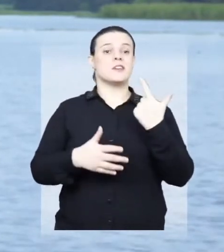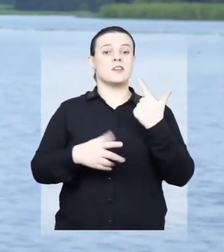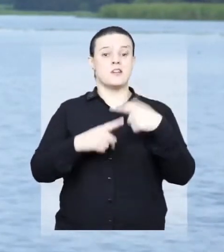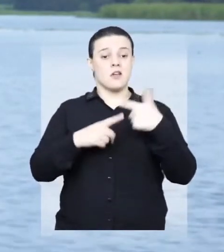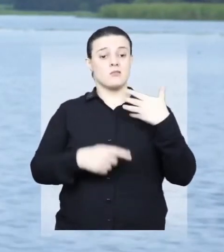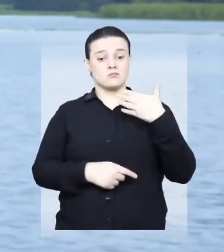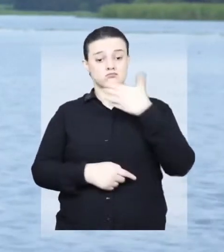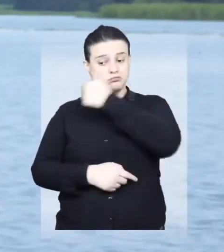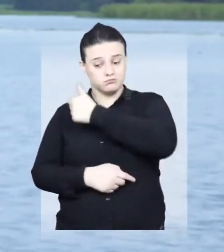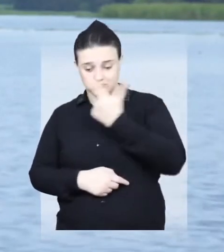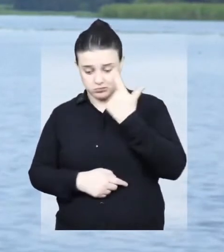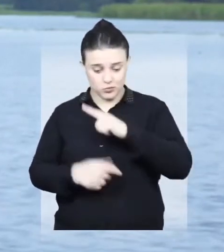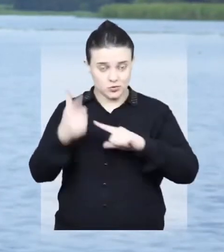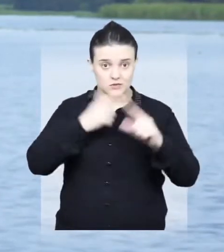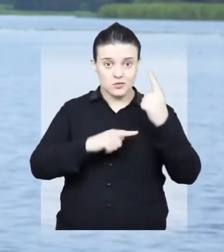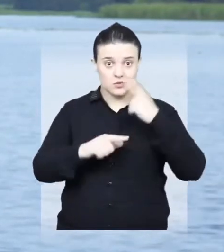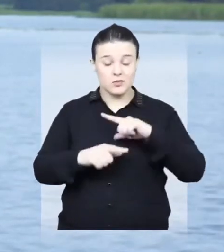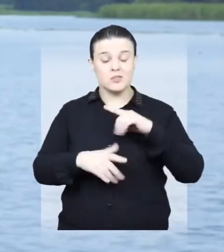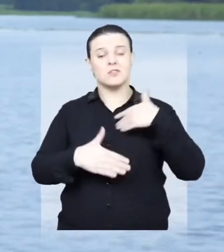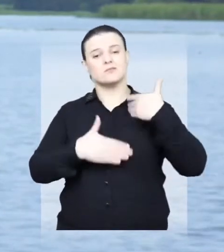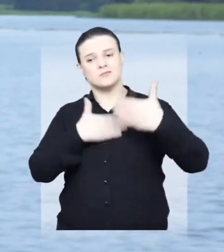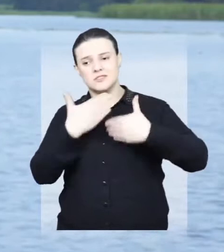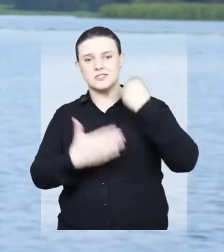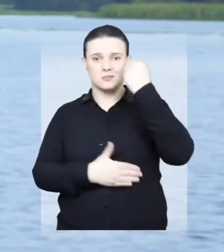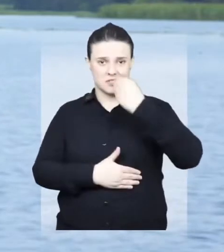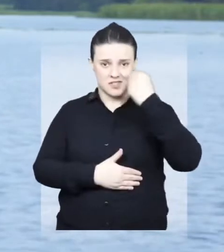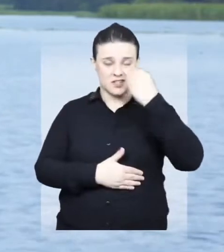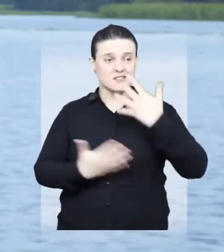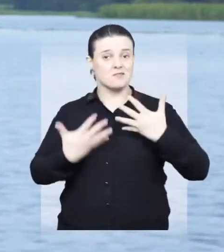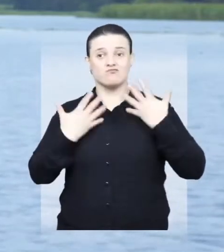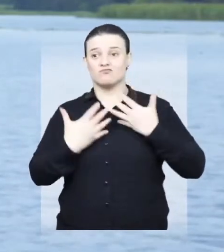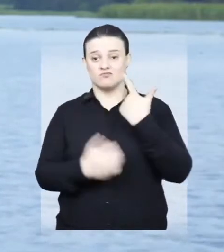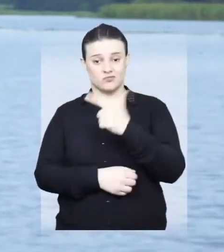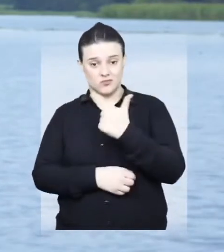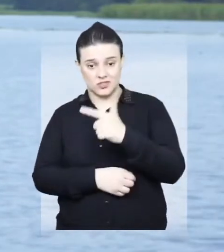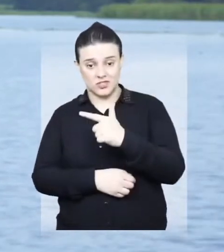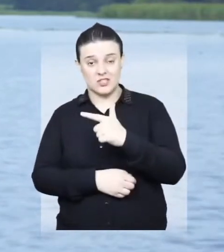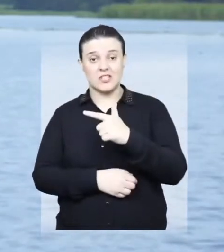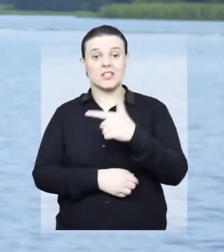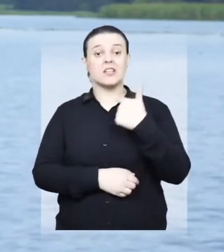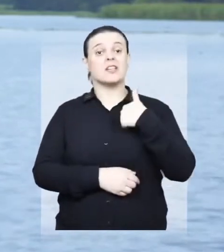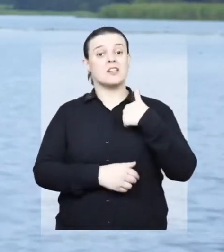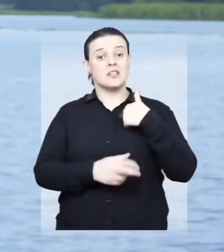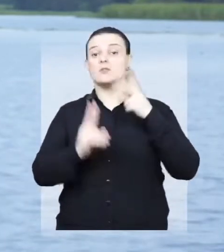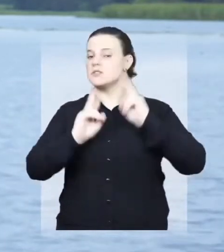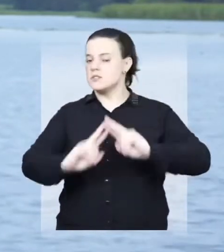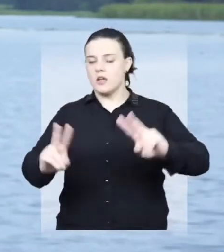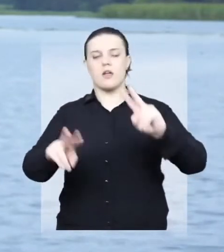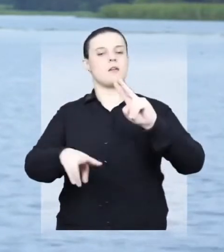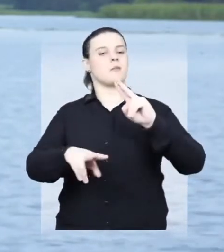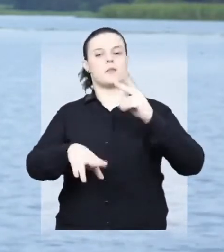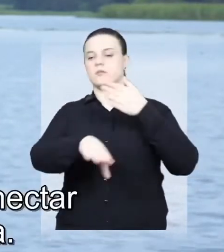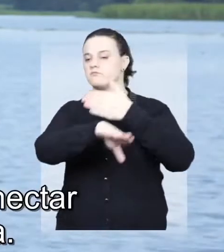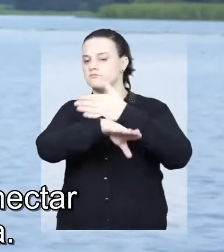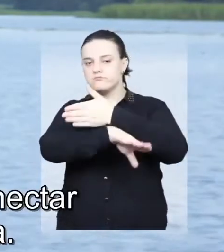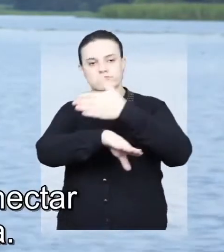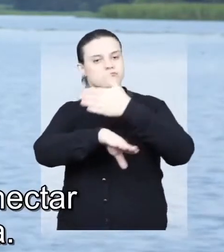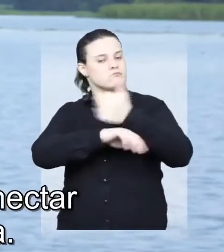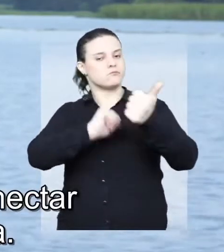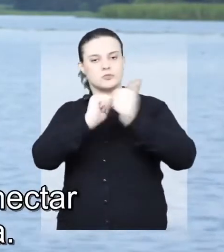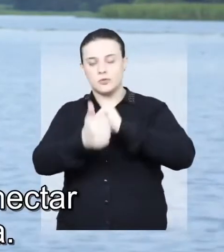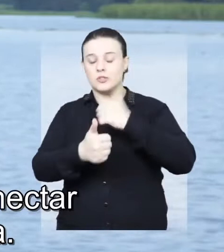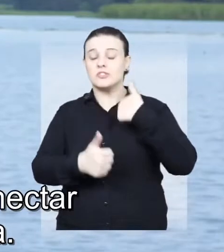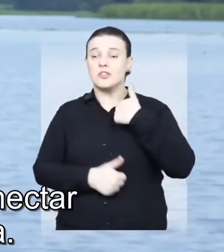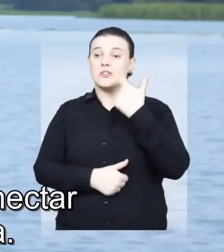conseguido sobreviver, em ter conseguido passar por essa experiência. E como eu sempre fui do esporte, eu